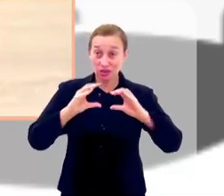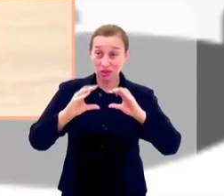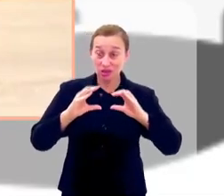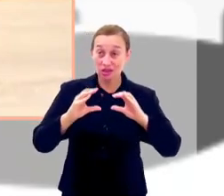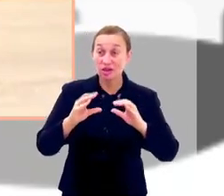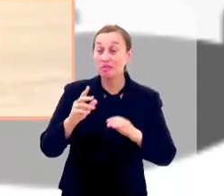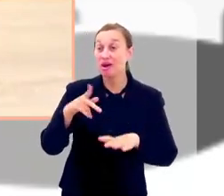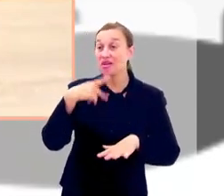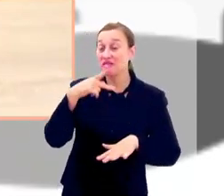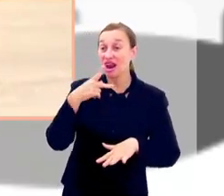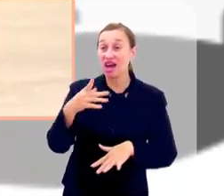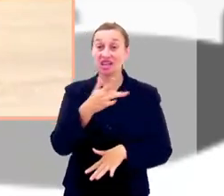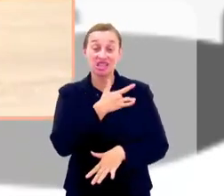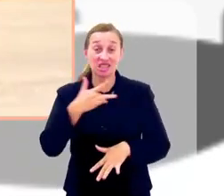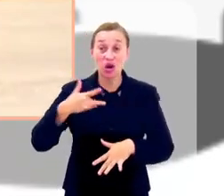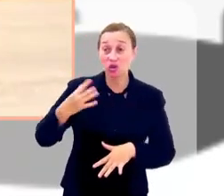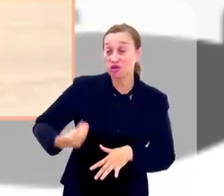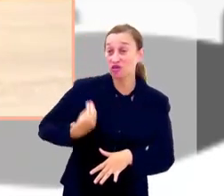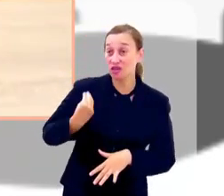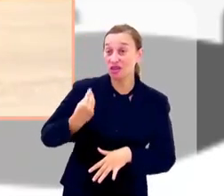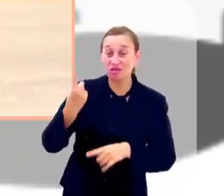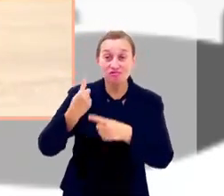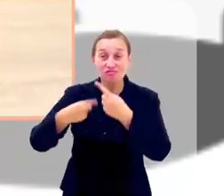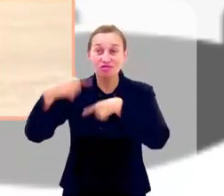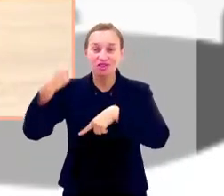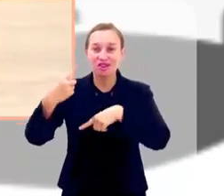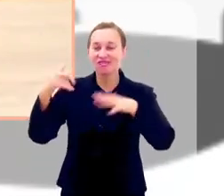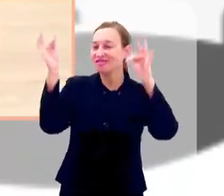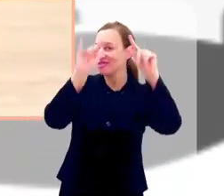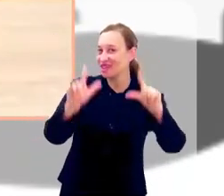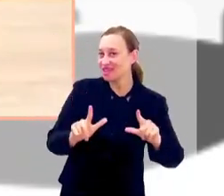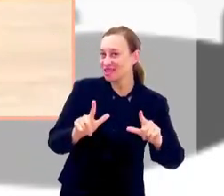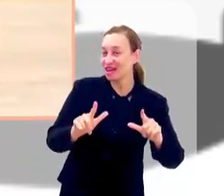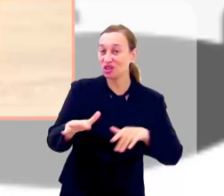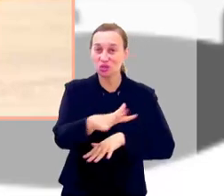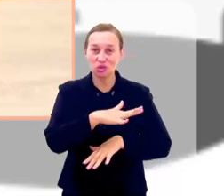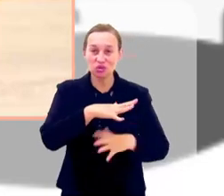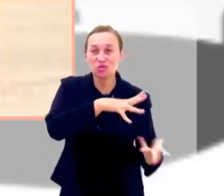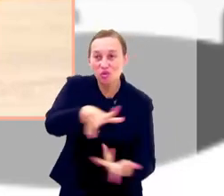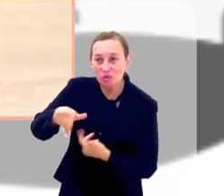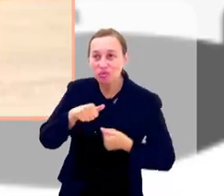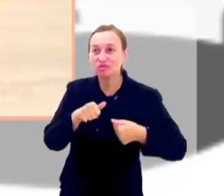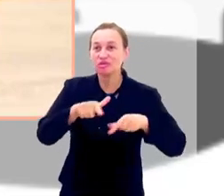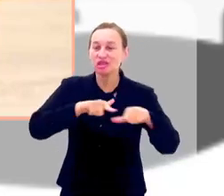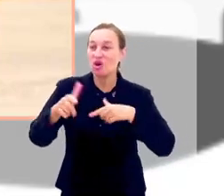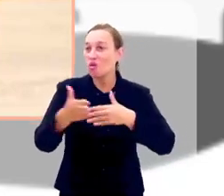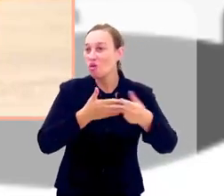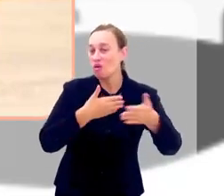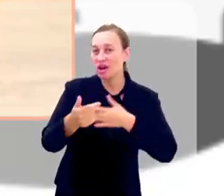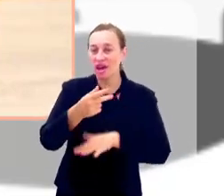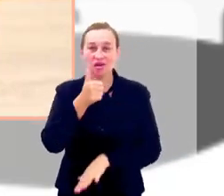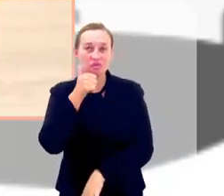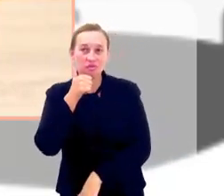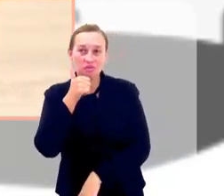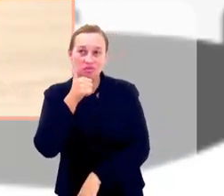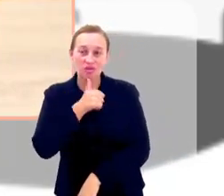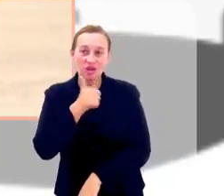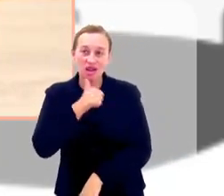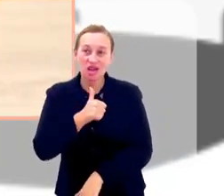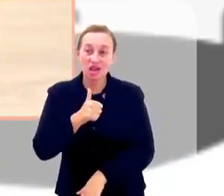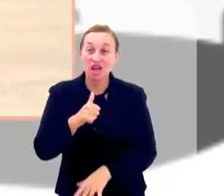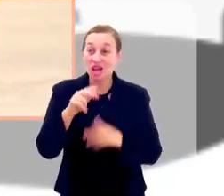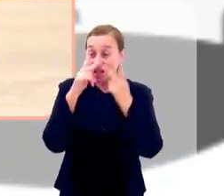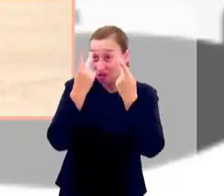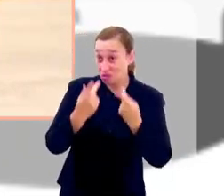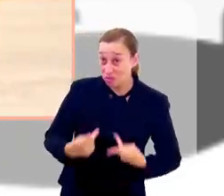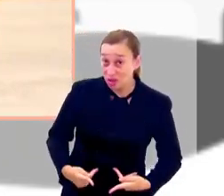de saúde, vida, desenvolver carreira, sucesso e felicidade no trabalho. Mas como qualquer mortal, Cristina já